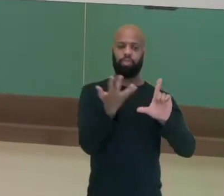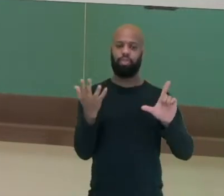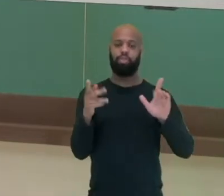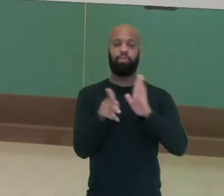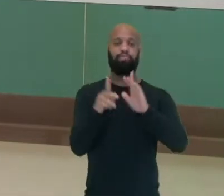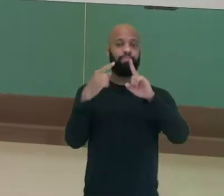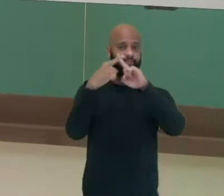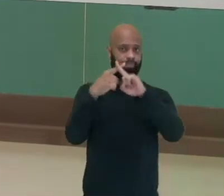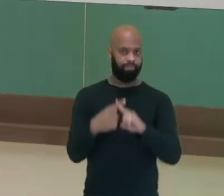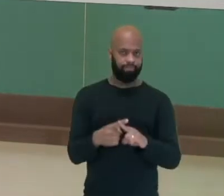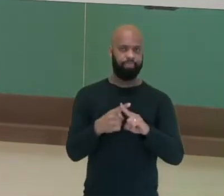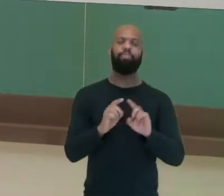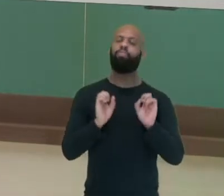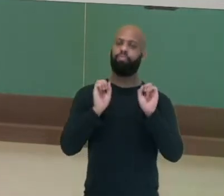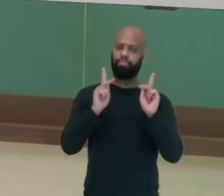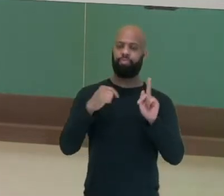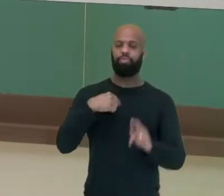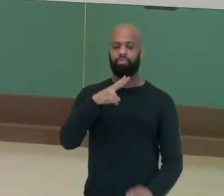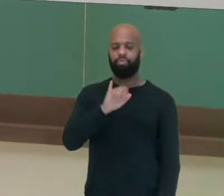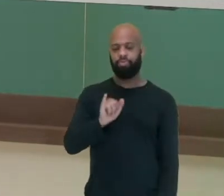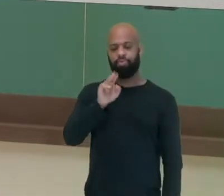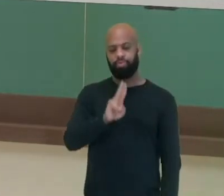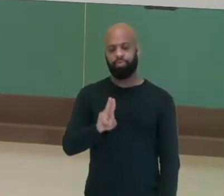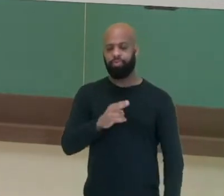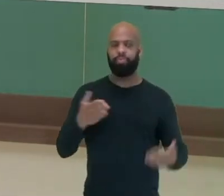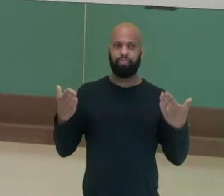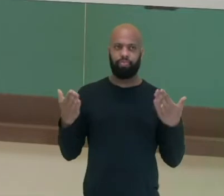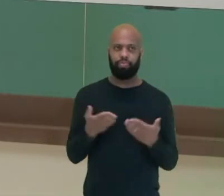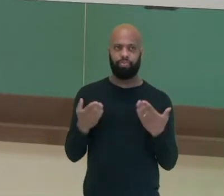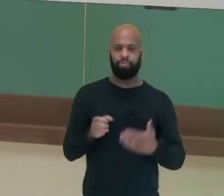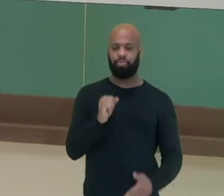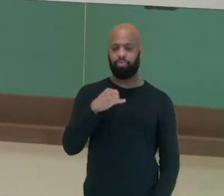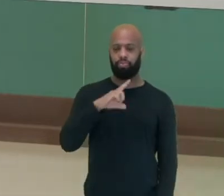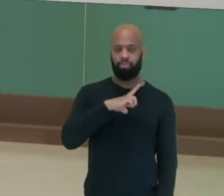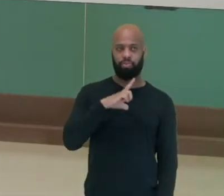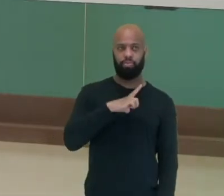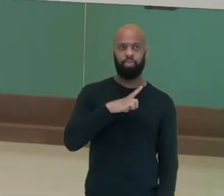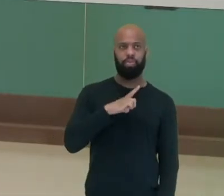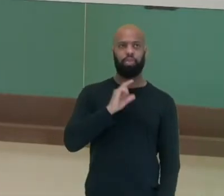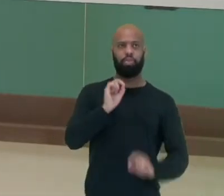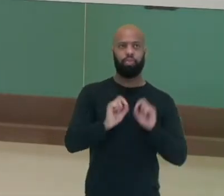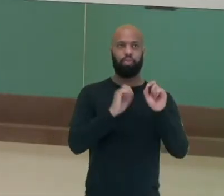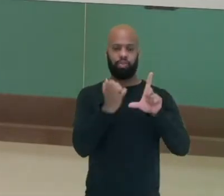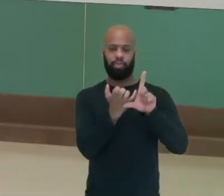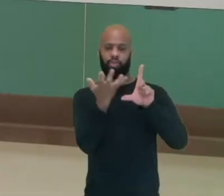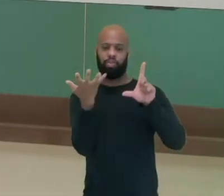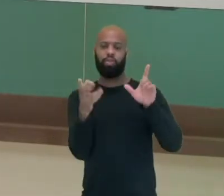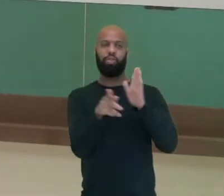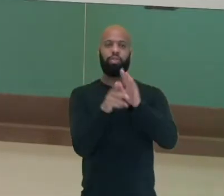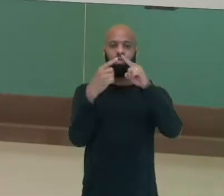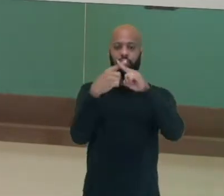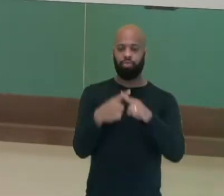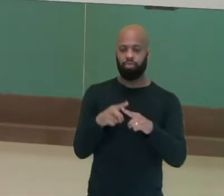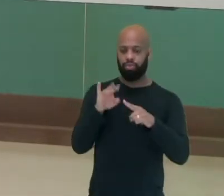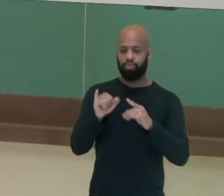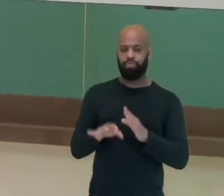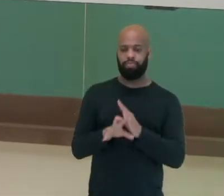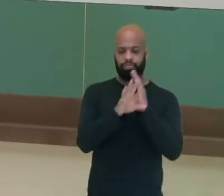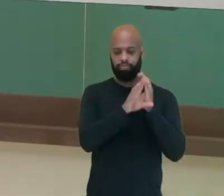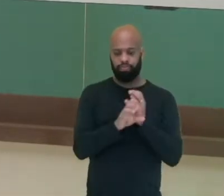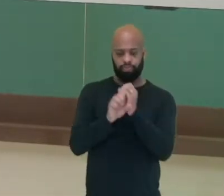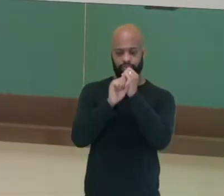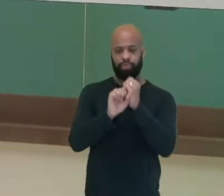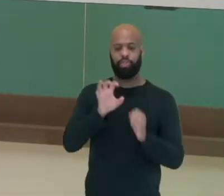produto, né, é o que eu vou usar aqui, pessoal. Sempre que eu tenho um logaritmo do produto, significa que eu vou calcular o valor